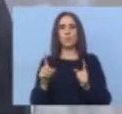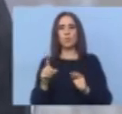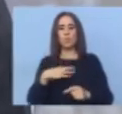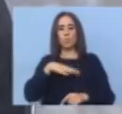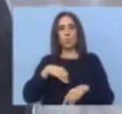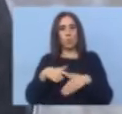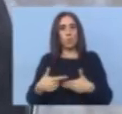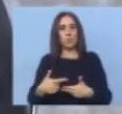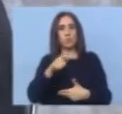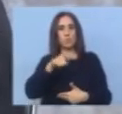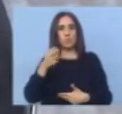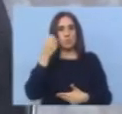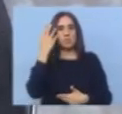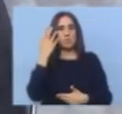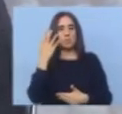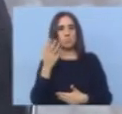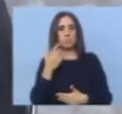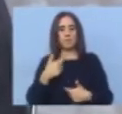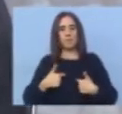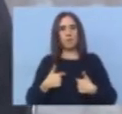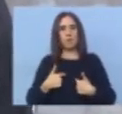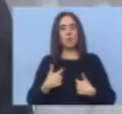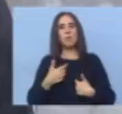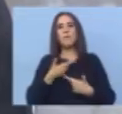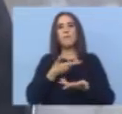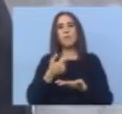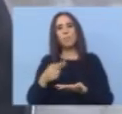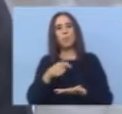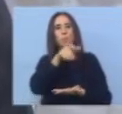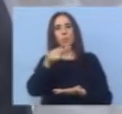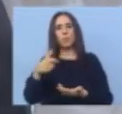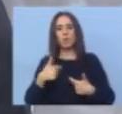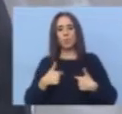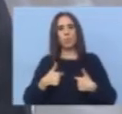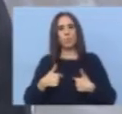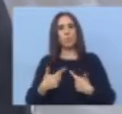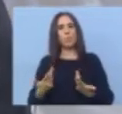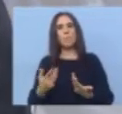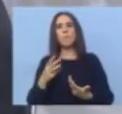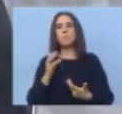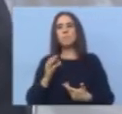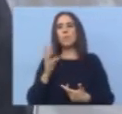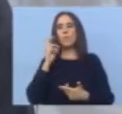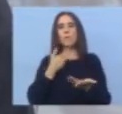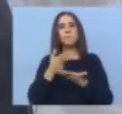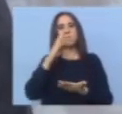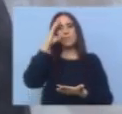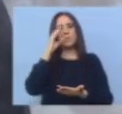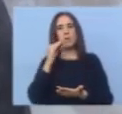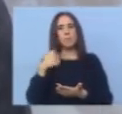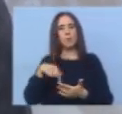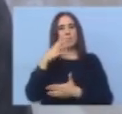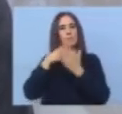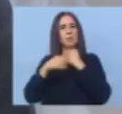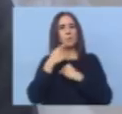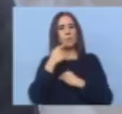em dia, que as pessoas esquecem de si, que só falam dos outros, falam eu, e não sabem ouvir. E nós aprendemos imenso